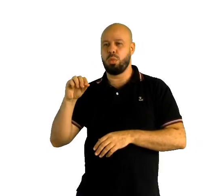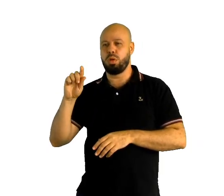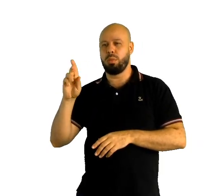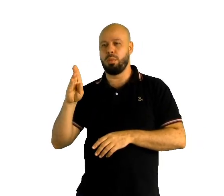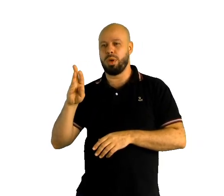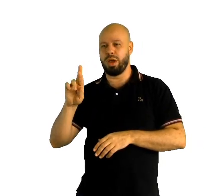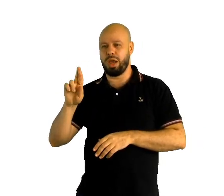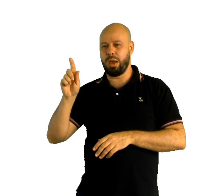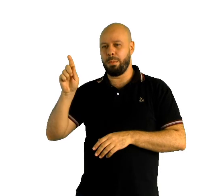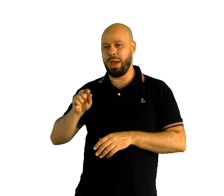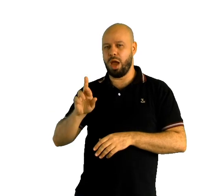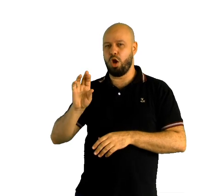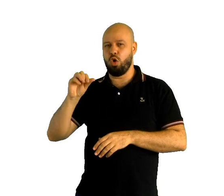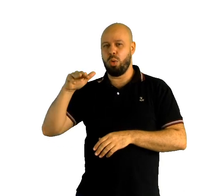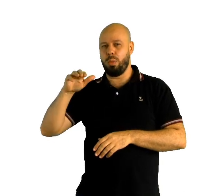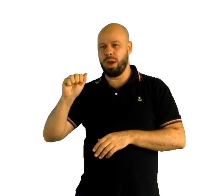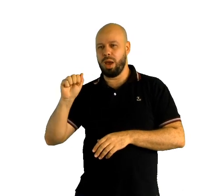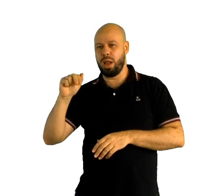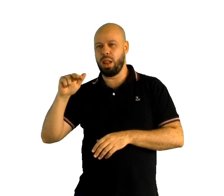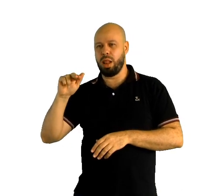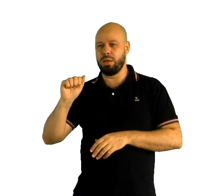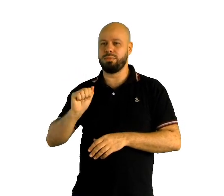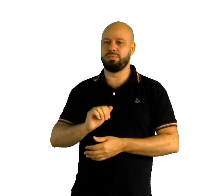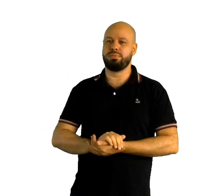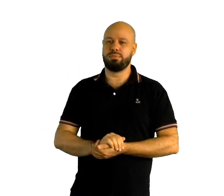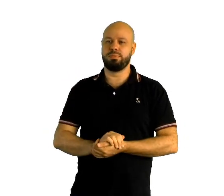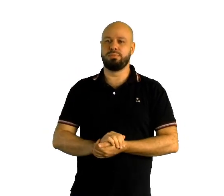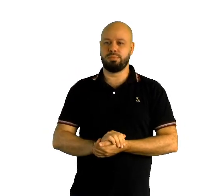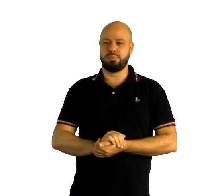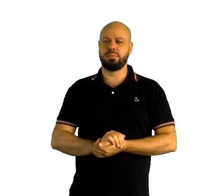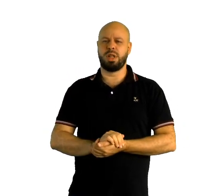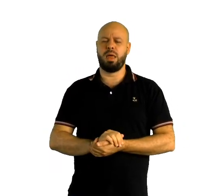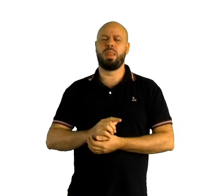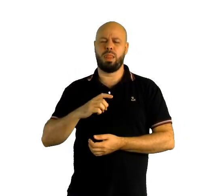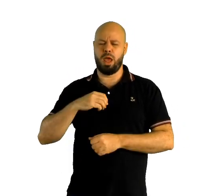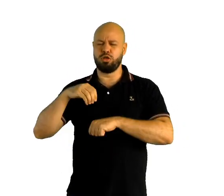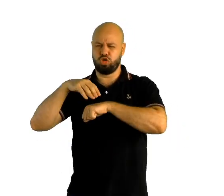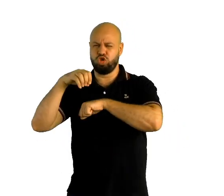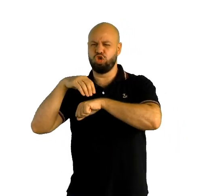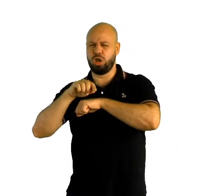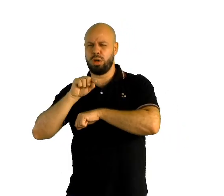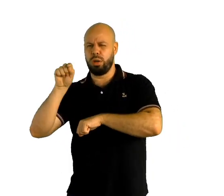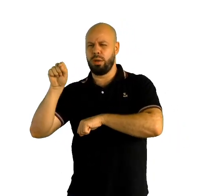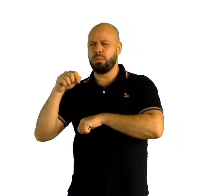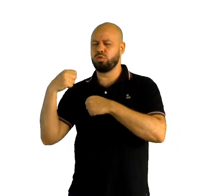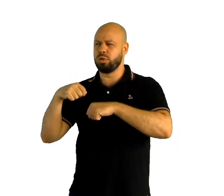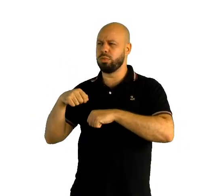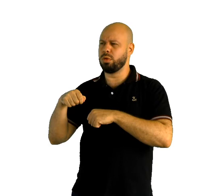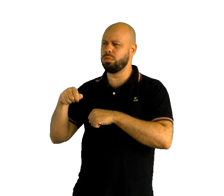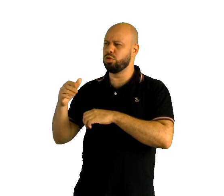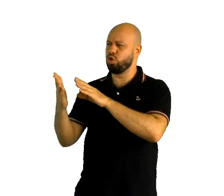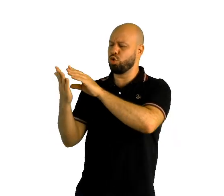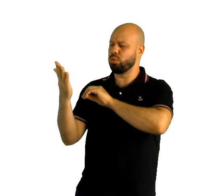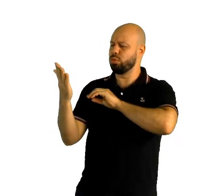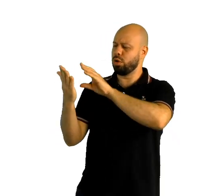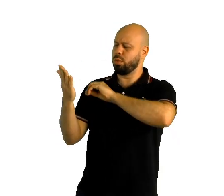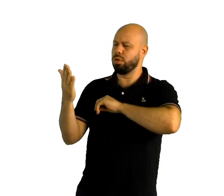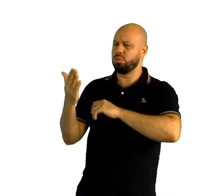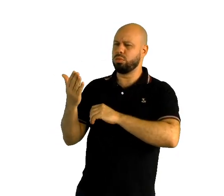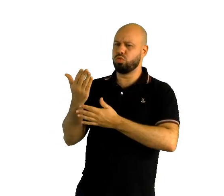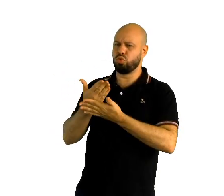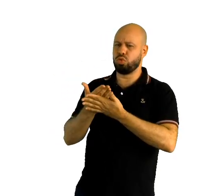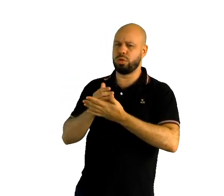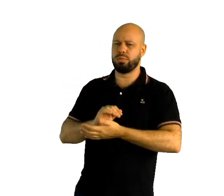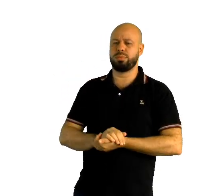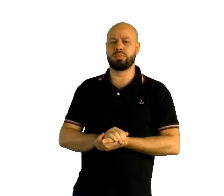/Império Romano. Lá também você vai encontrar aí boas dicas para você estudar o Império Romano. Tem um outro site